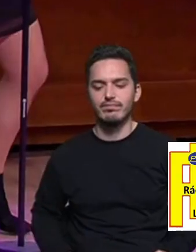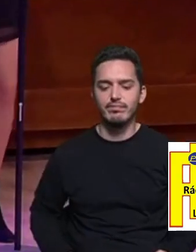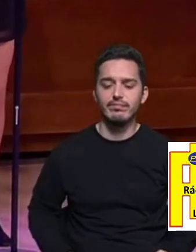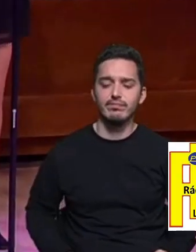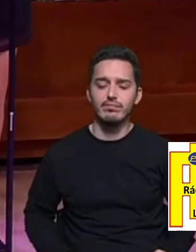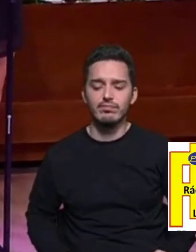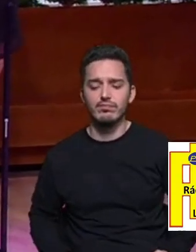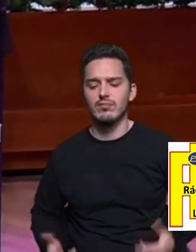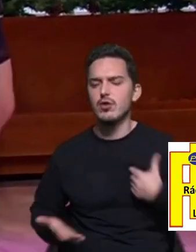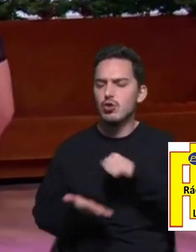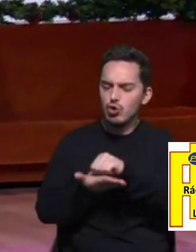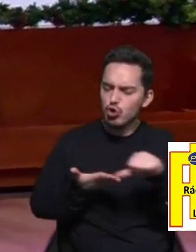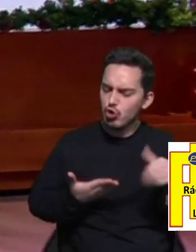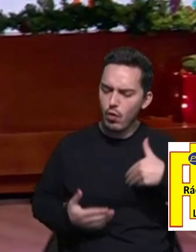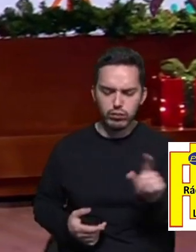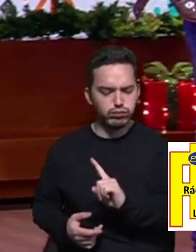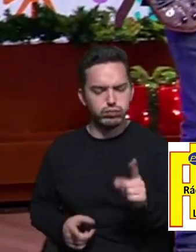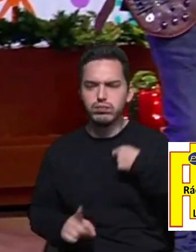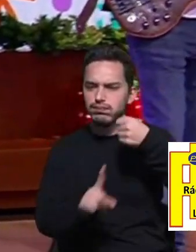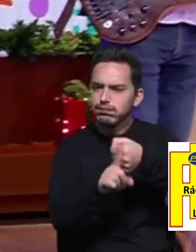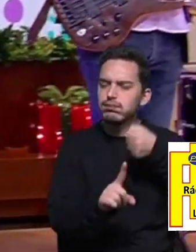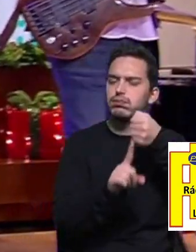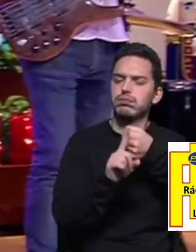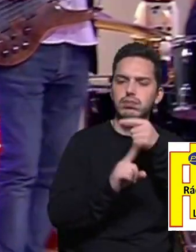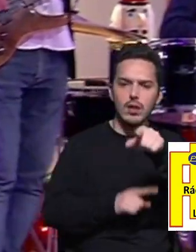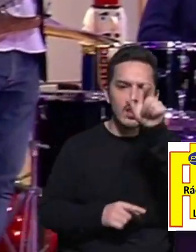Eu não vou desistir de lutar por ti.